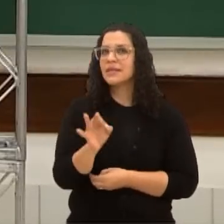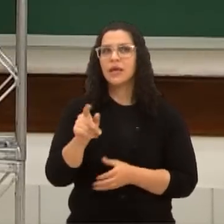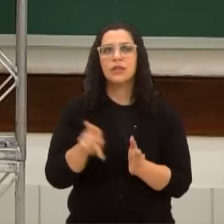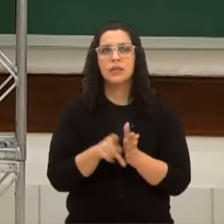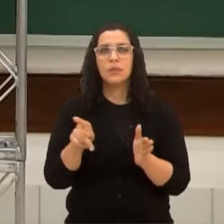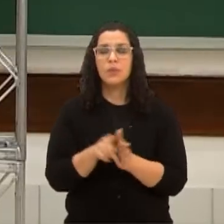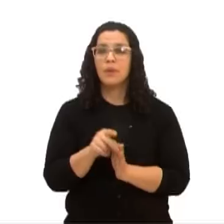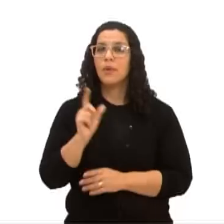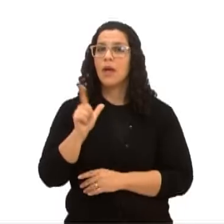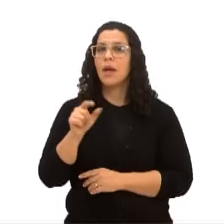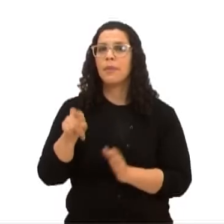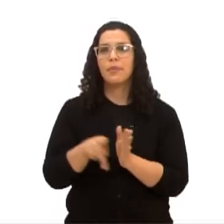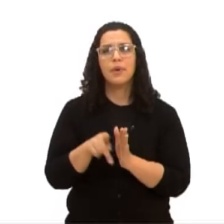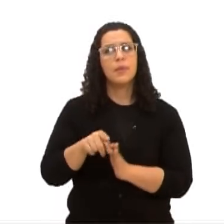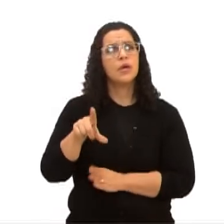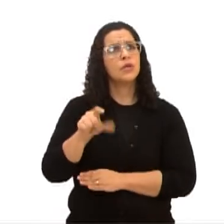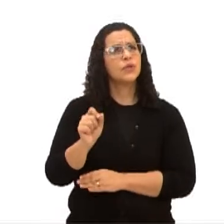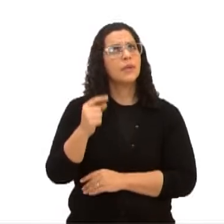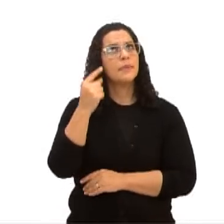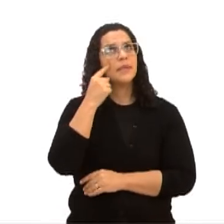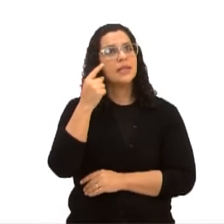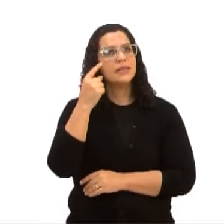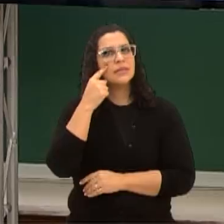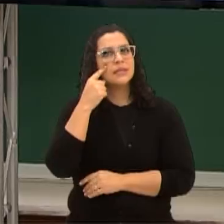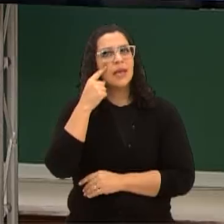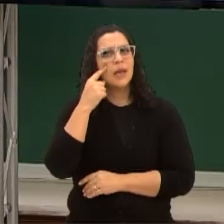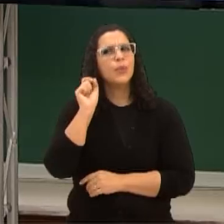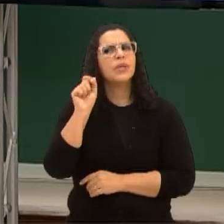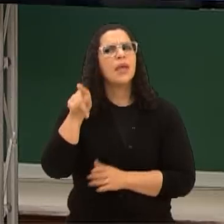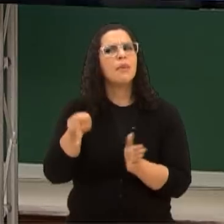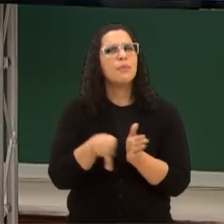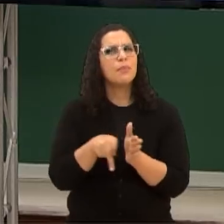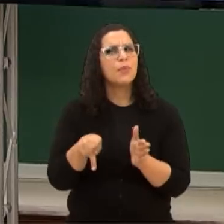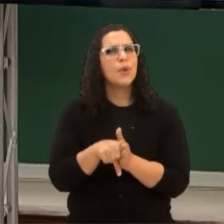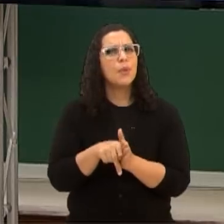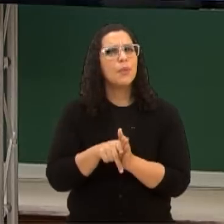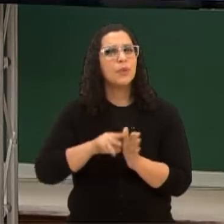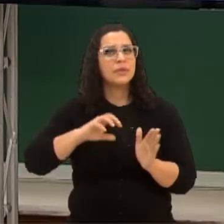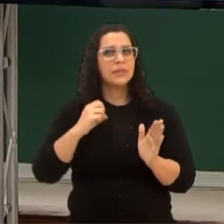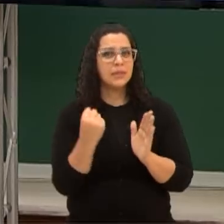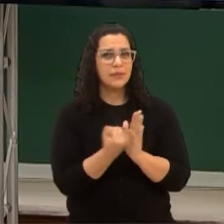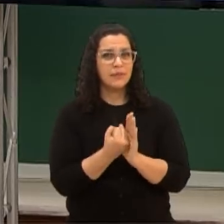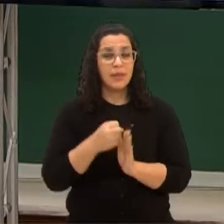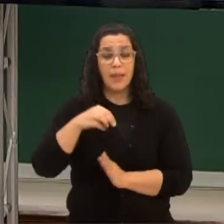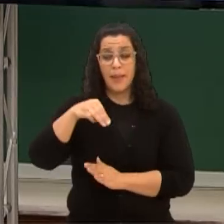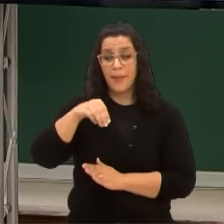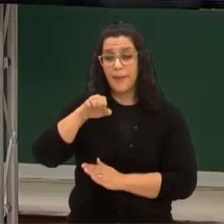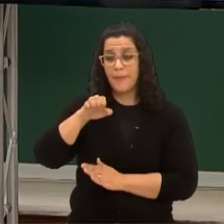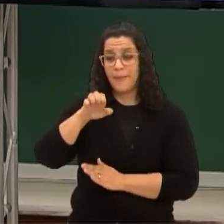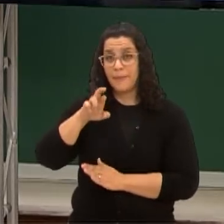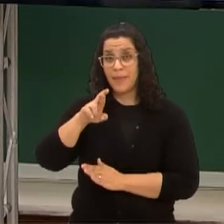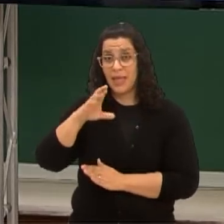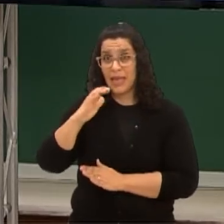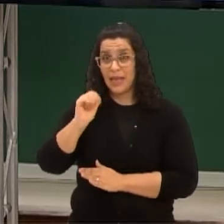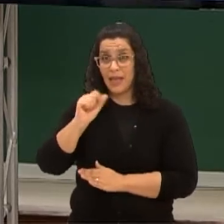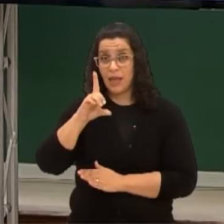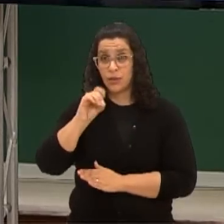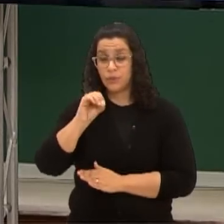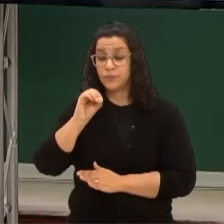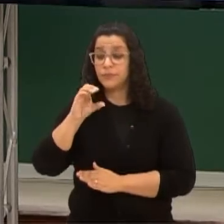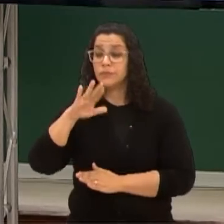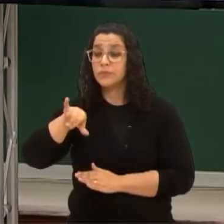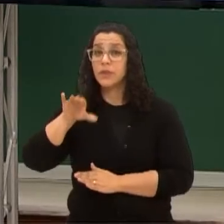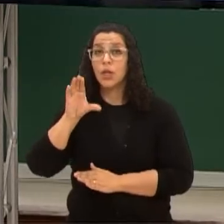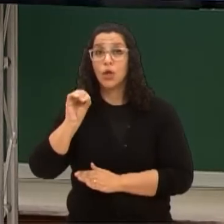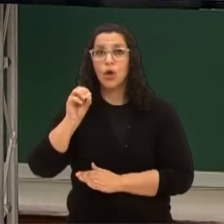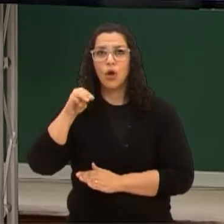nesse exercício, basta você pensar o que é a sigla de Mercado Comum do Sul. Aqui nós